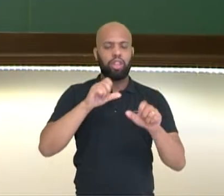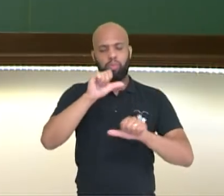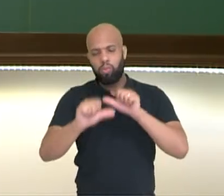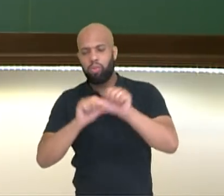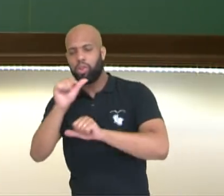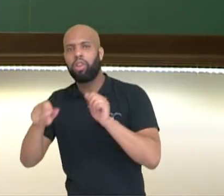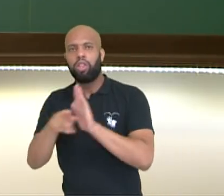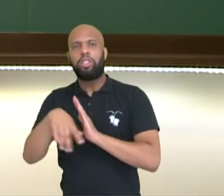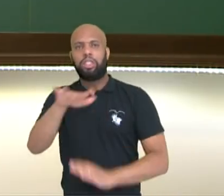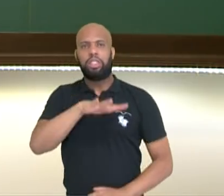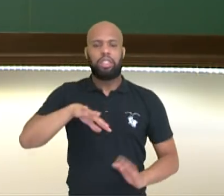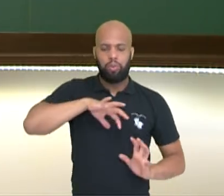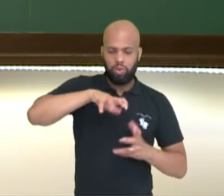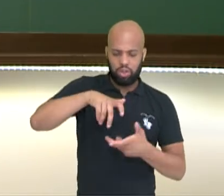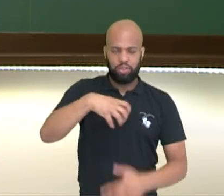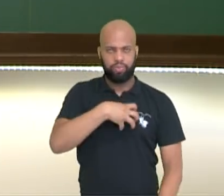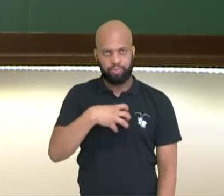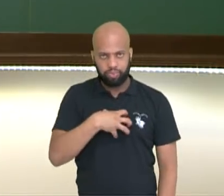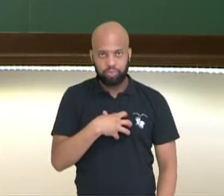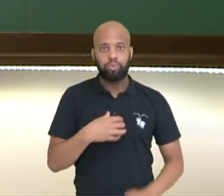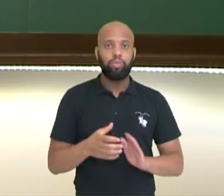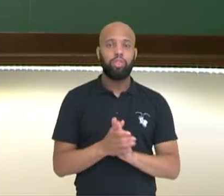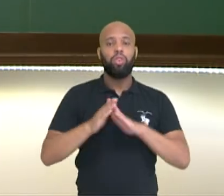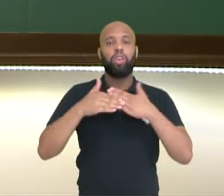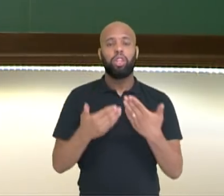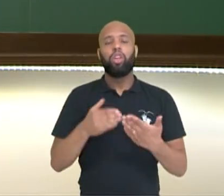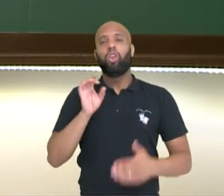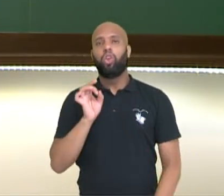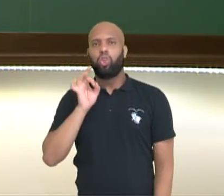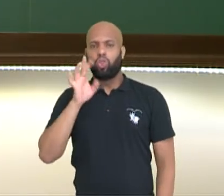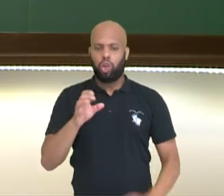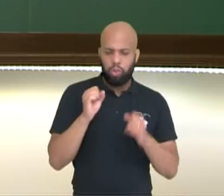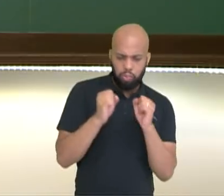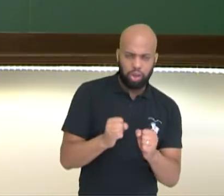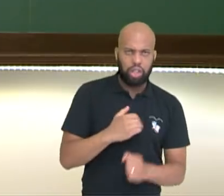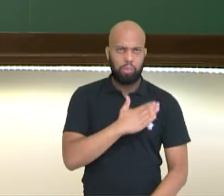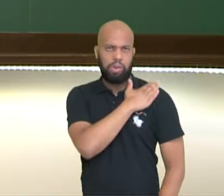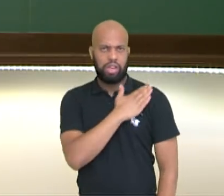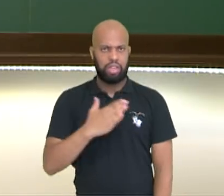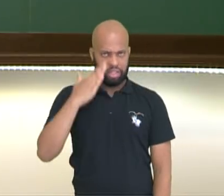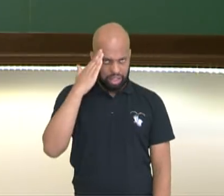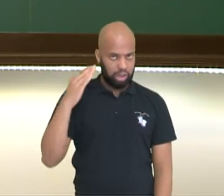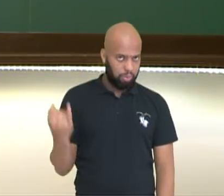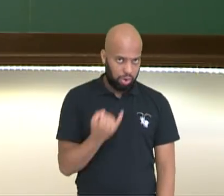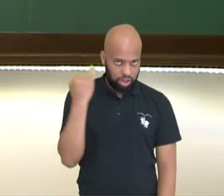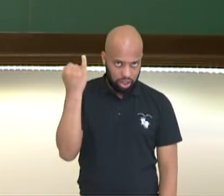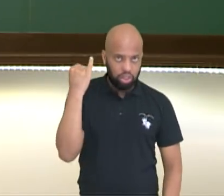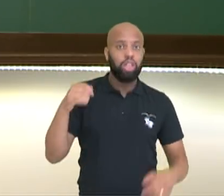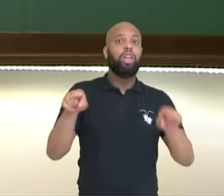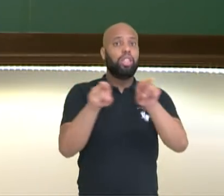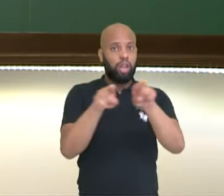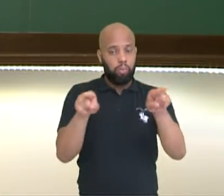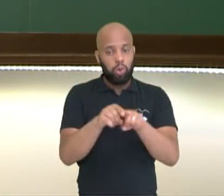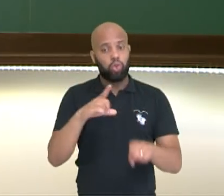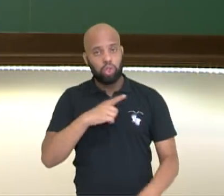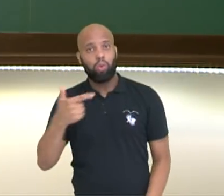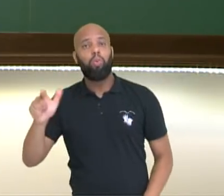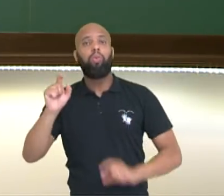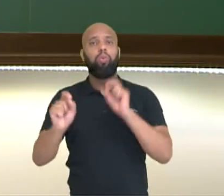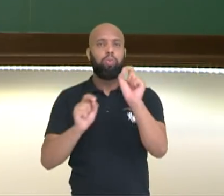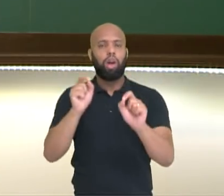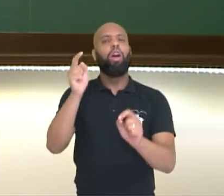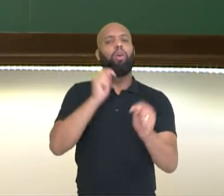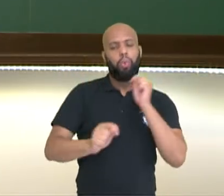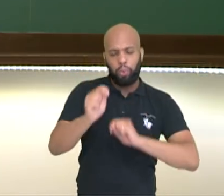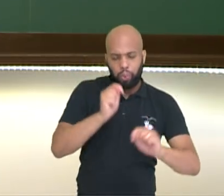mudança no cenário mundial, onde não apenas o poderio militar era importante, mas o poderio econômico também